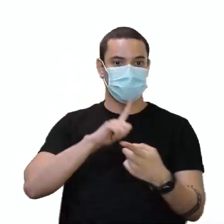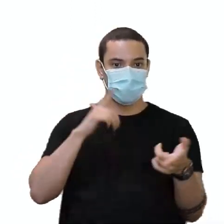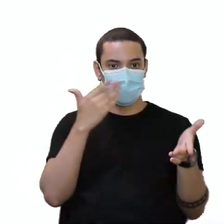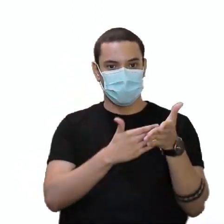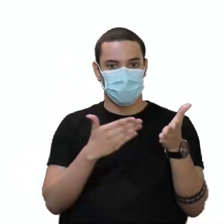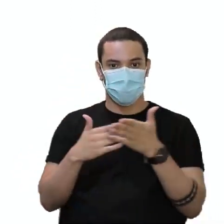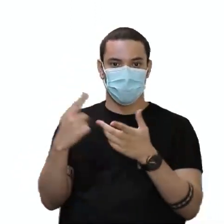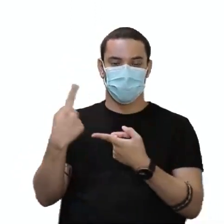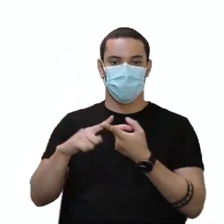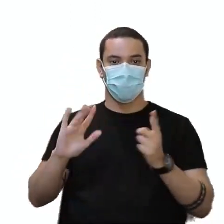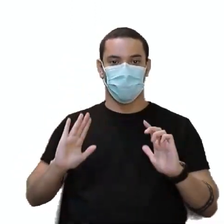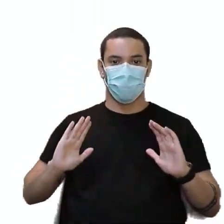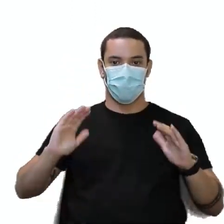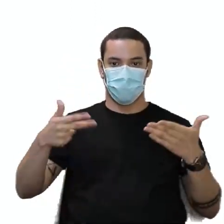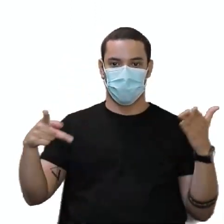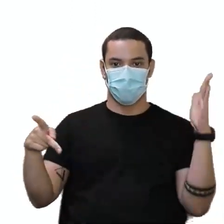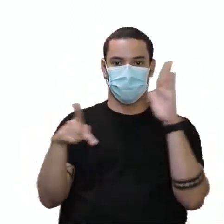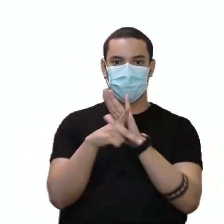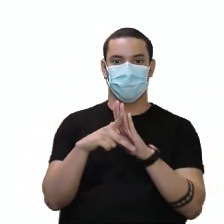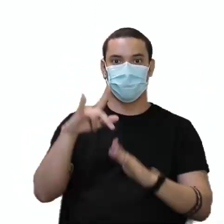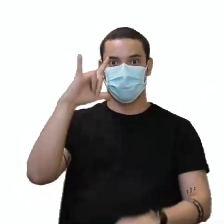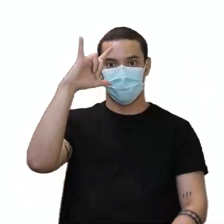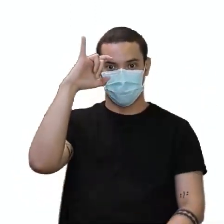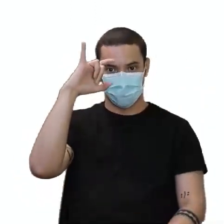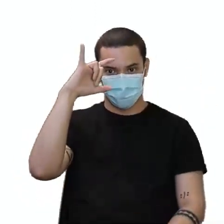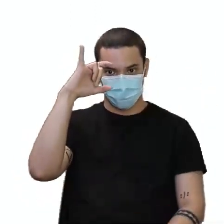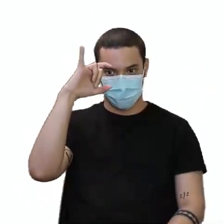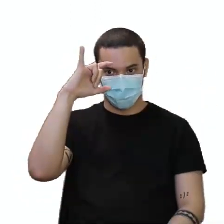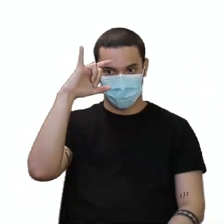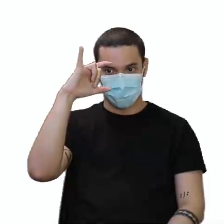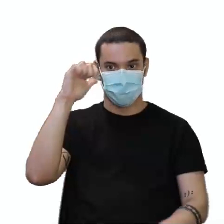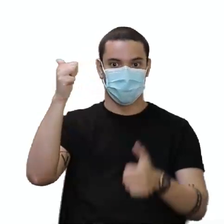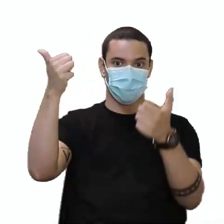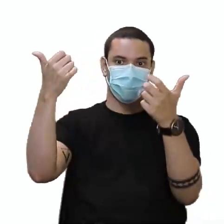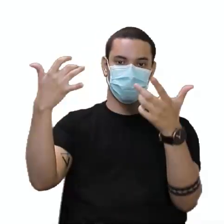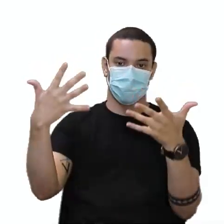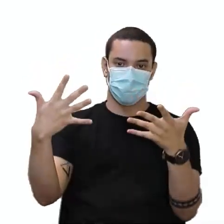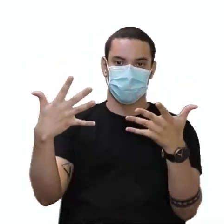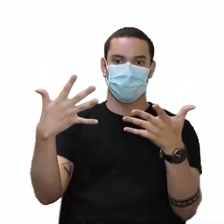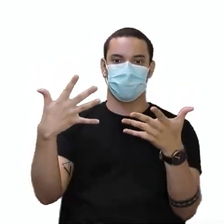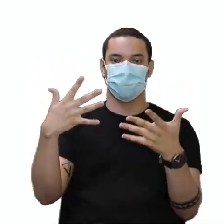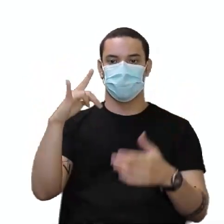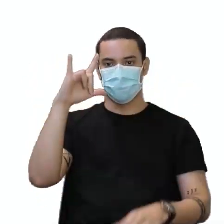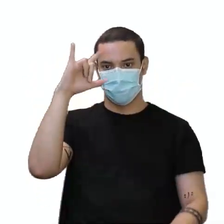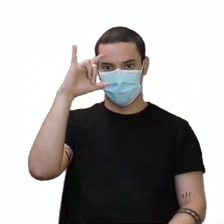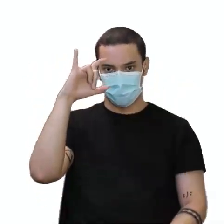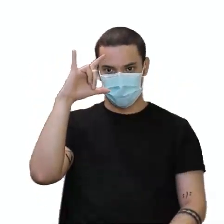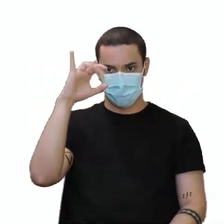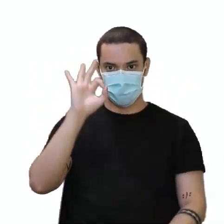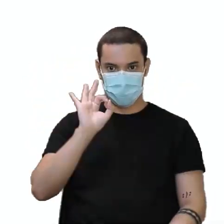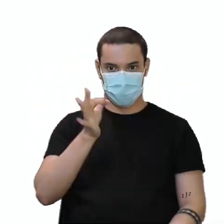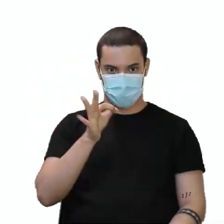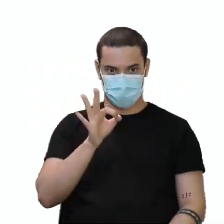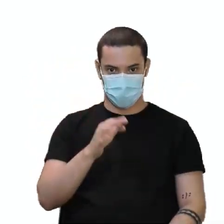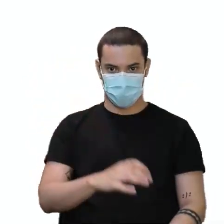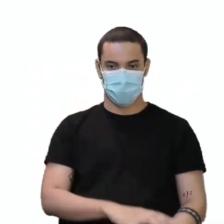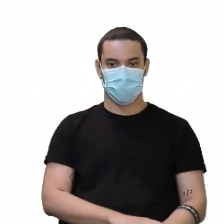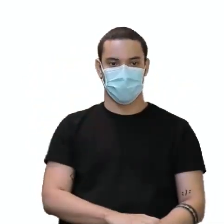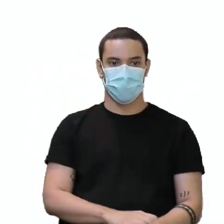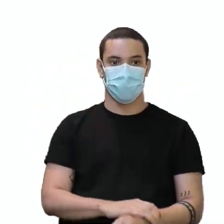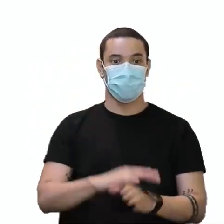foco exclusivo na rede Instagram, que fala, né? Instagram, Brasil conhece. E.